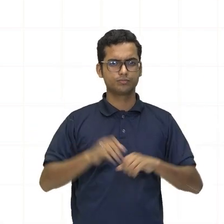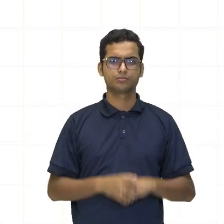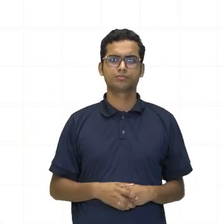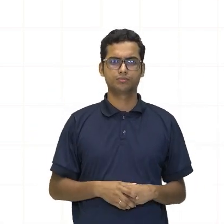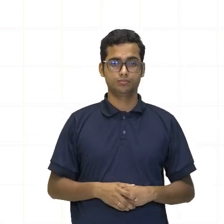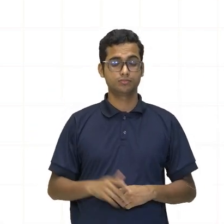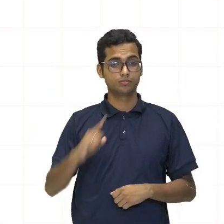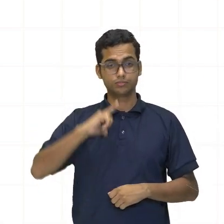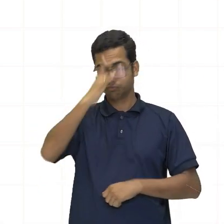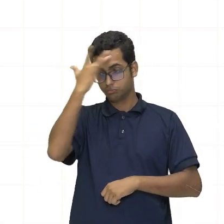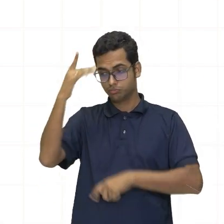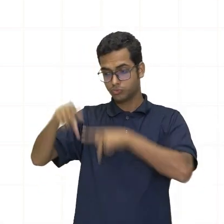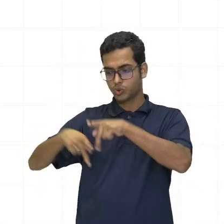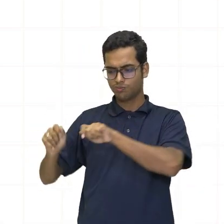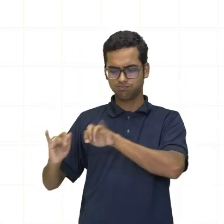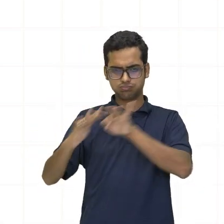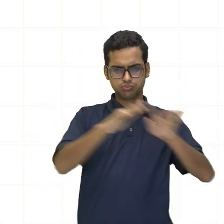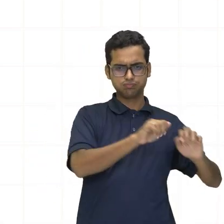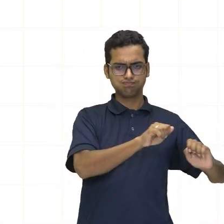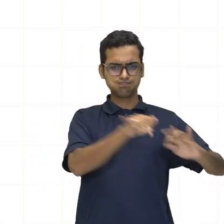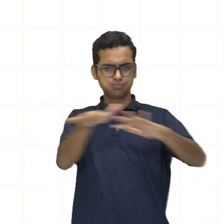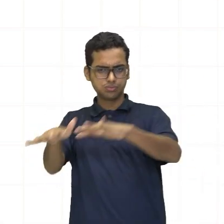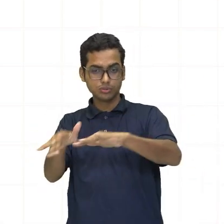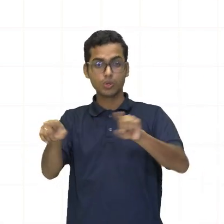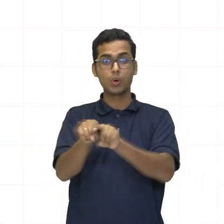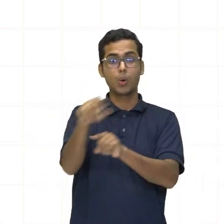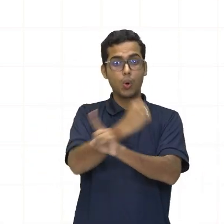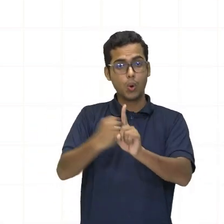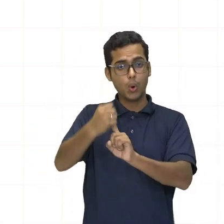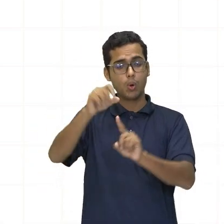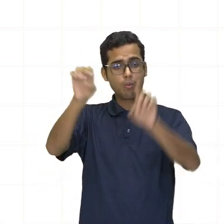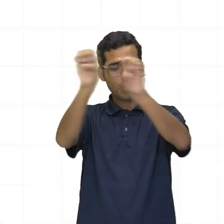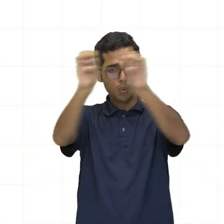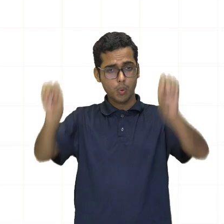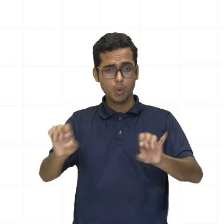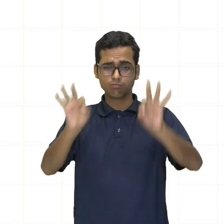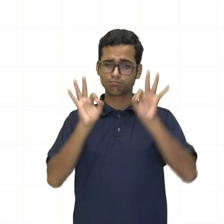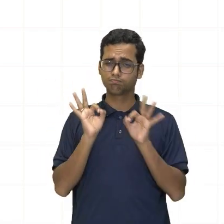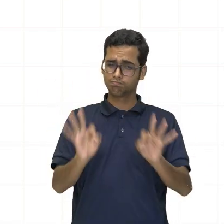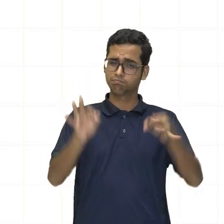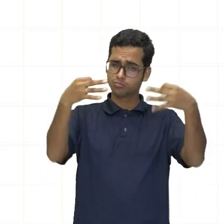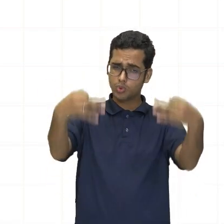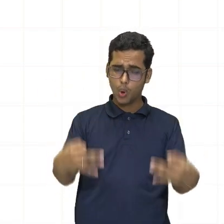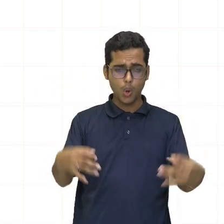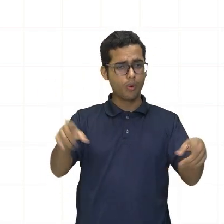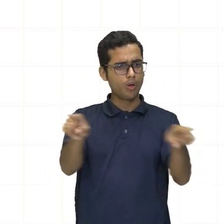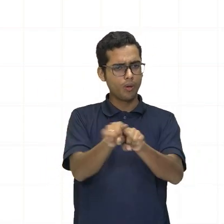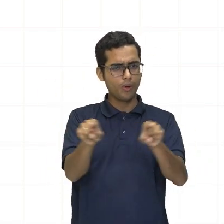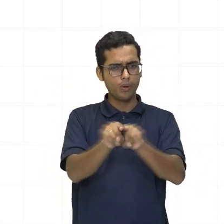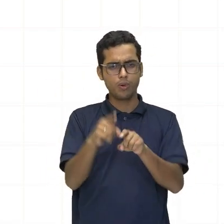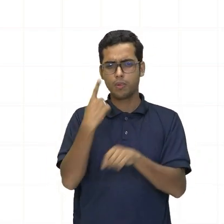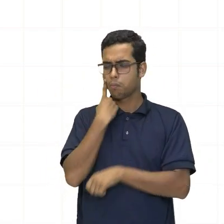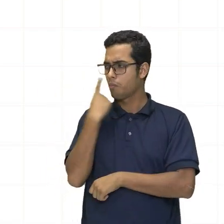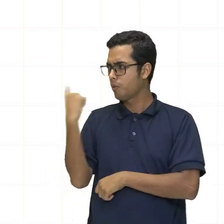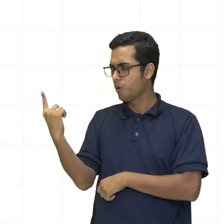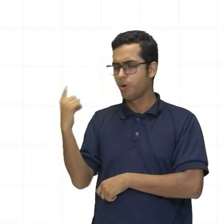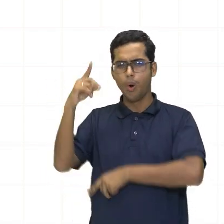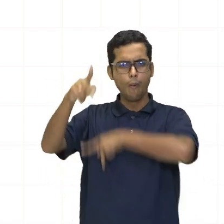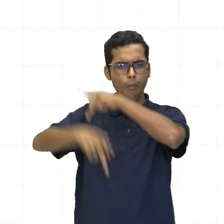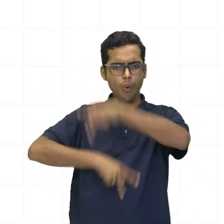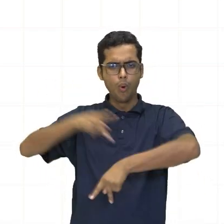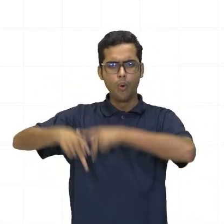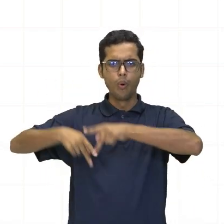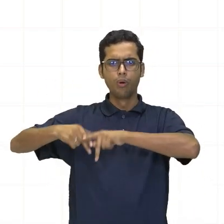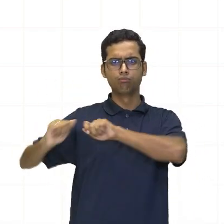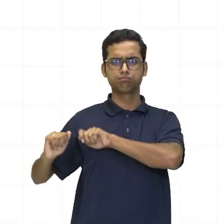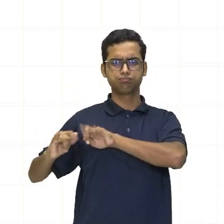nômades, como também sociedades mais estruturadas. Então, a princípio, né, nós teremos esses povos nômades, ou seja, povos